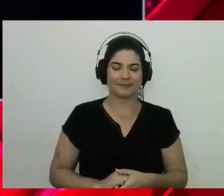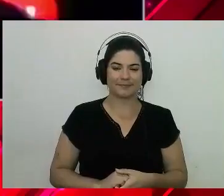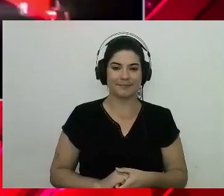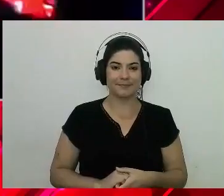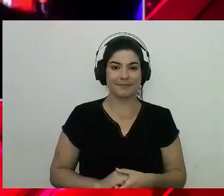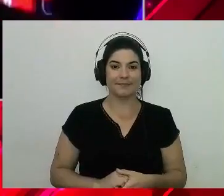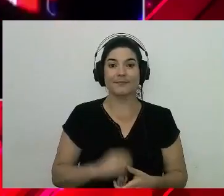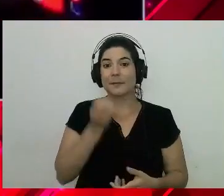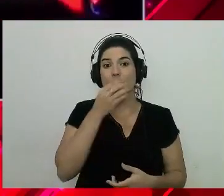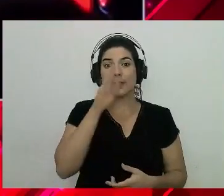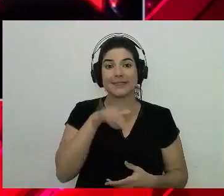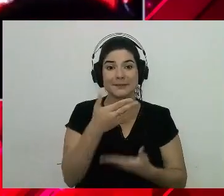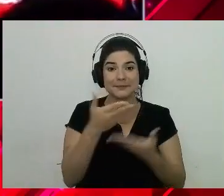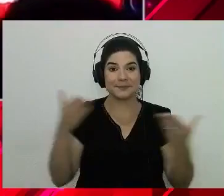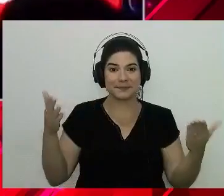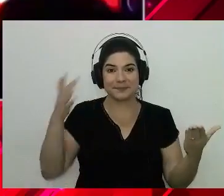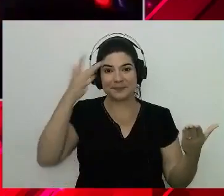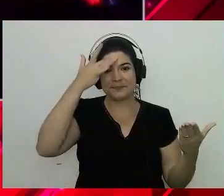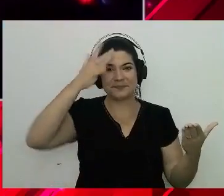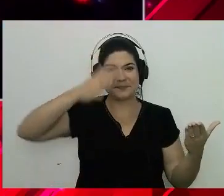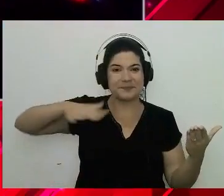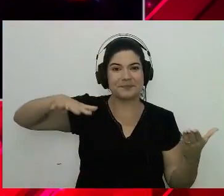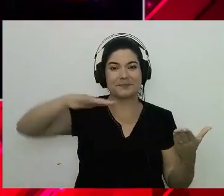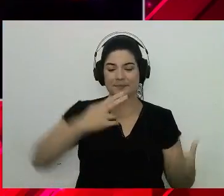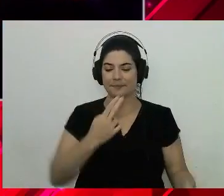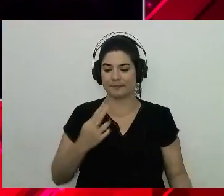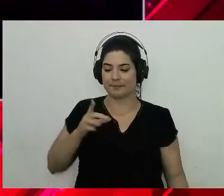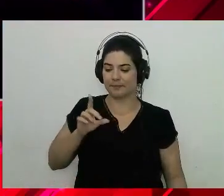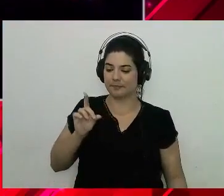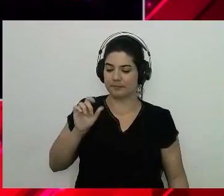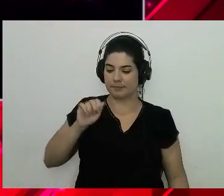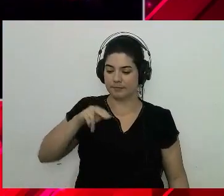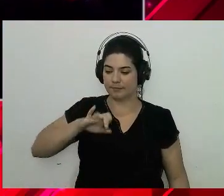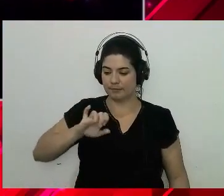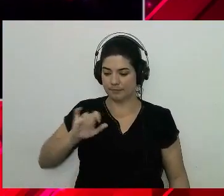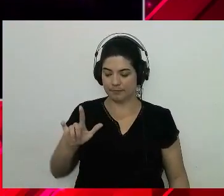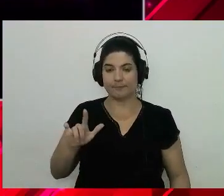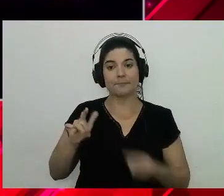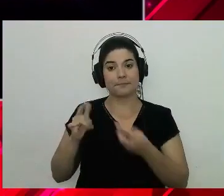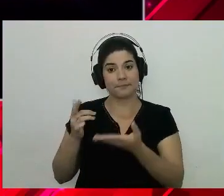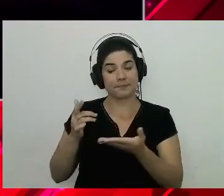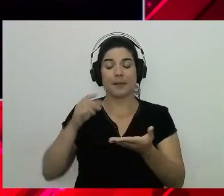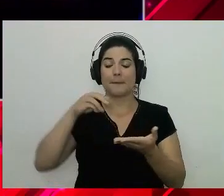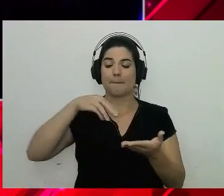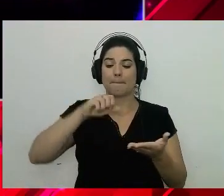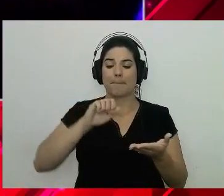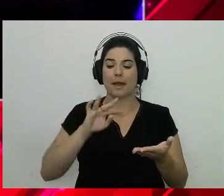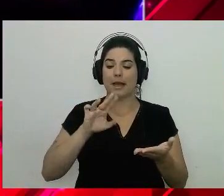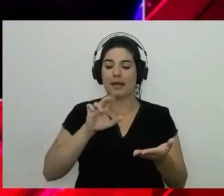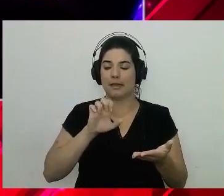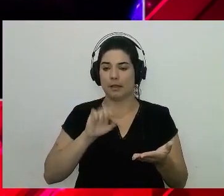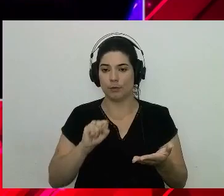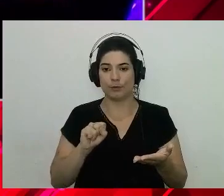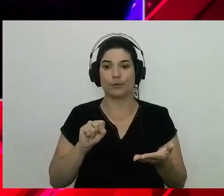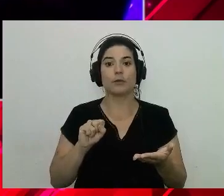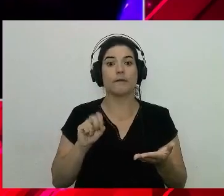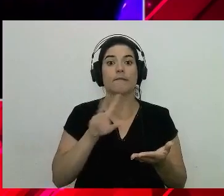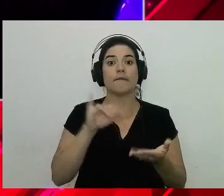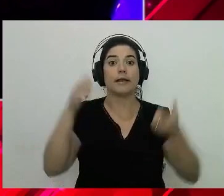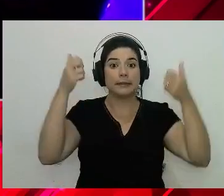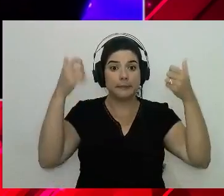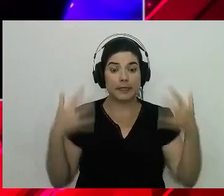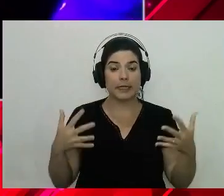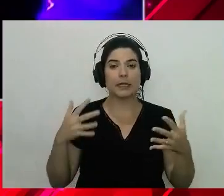Boa tarde, pessoal. Eu sou o Daniel. Eu sou o Matheus. É o Matheus. A gente vai falar um pouquinho, então, de